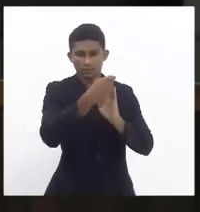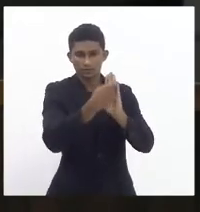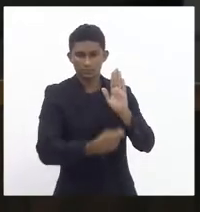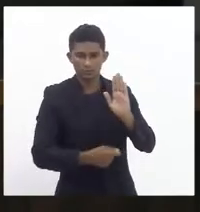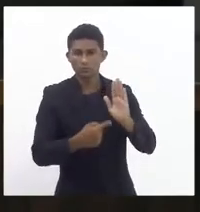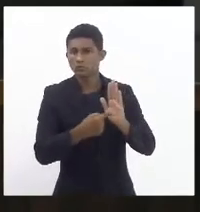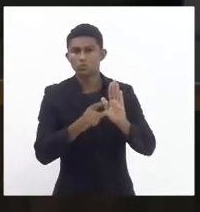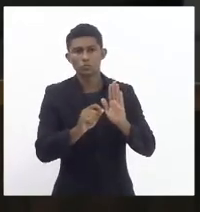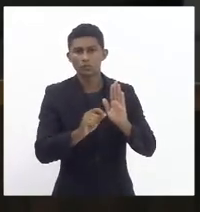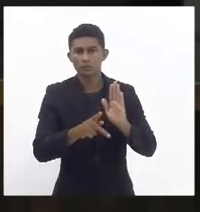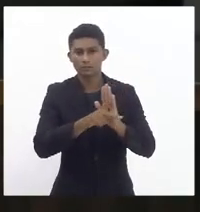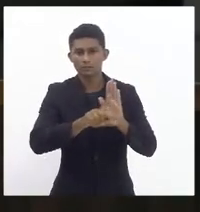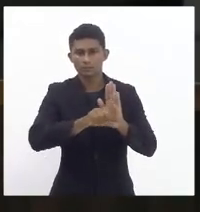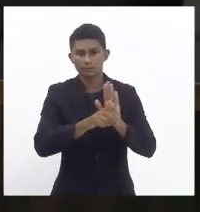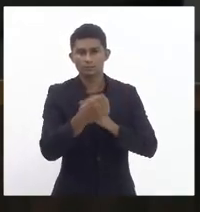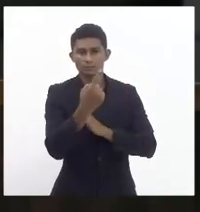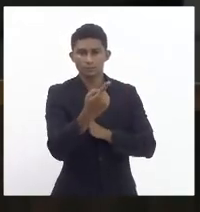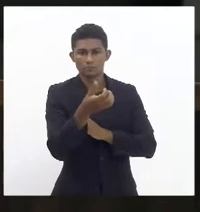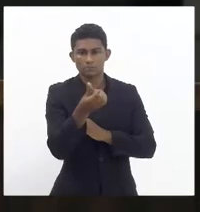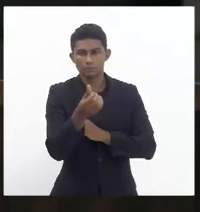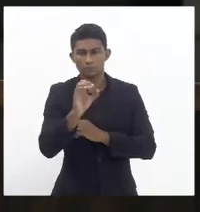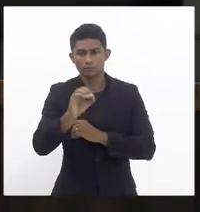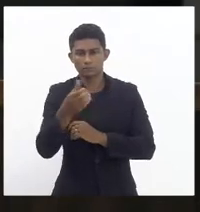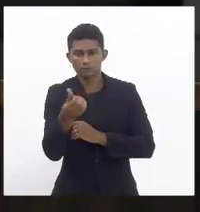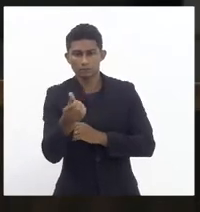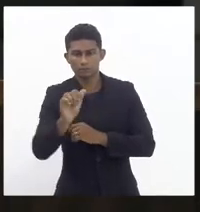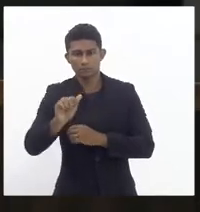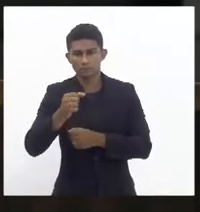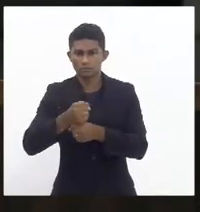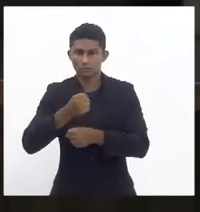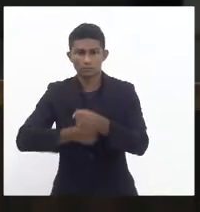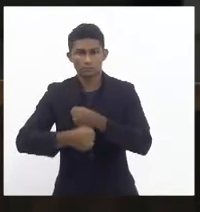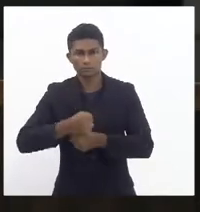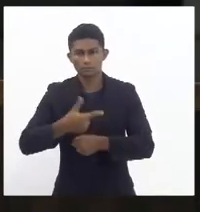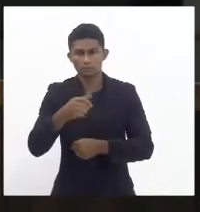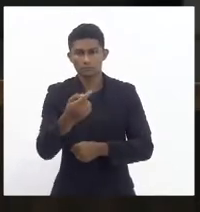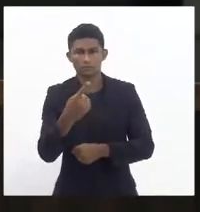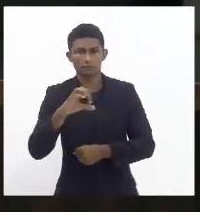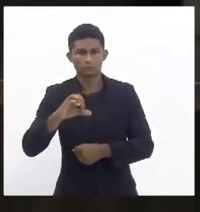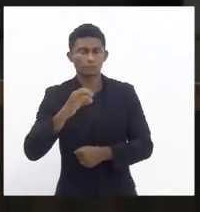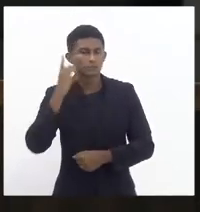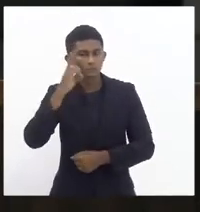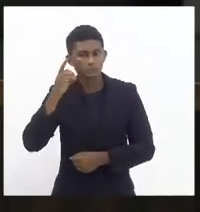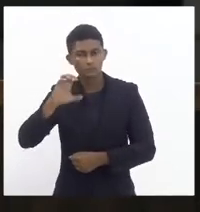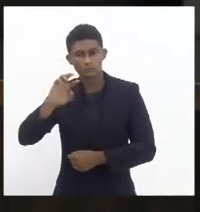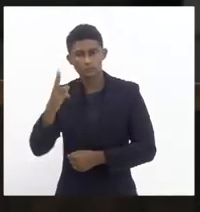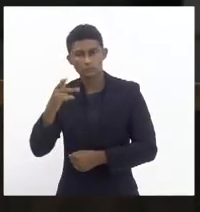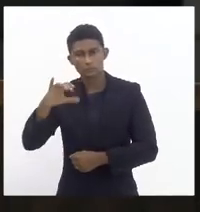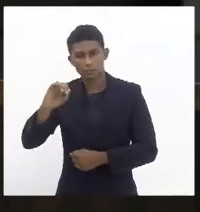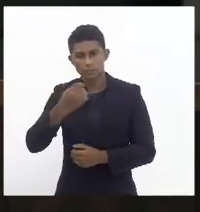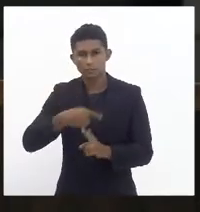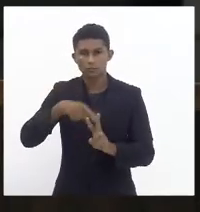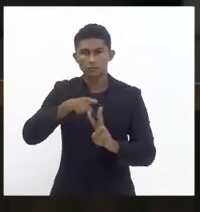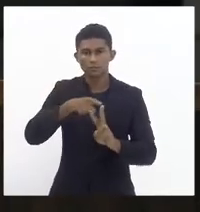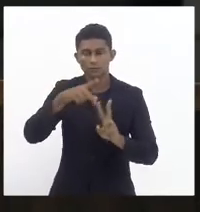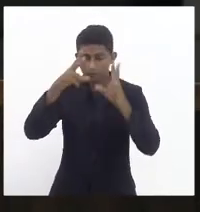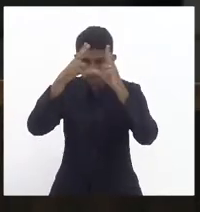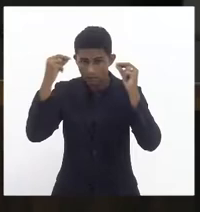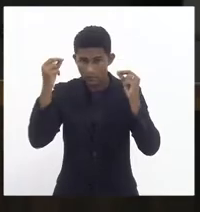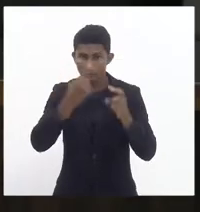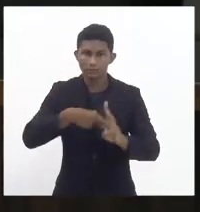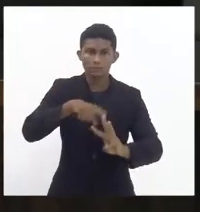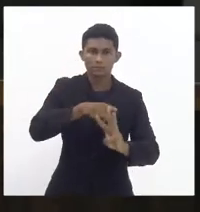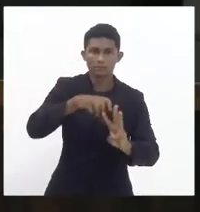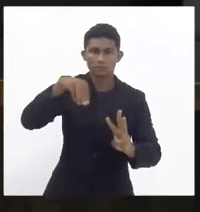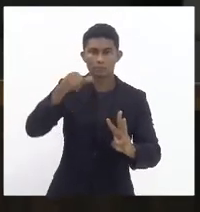projeto de lei 1606 a 19 de autoria dos deputados Chico foliões enfermeira Rejane Marta Rocha